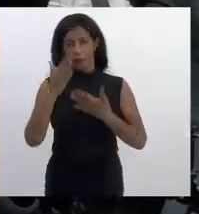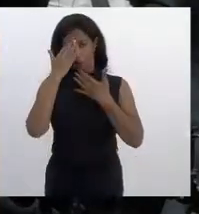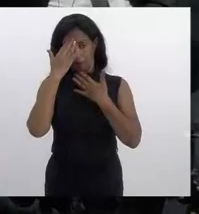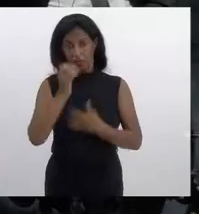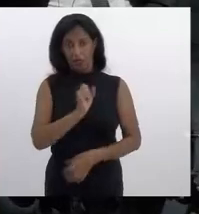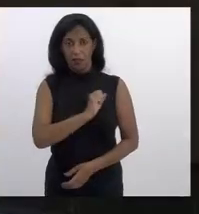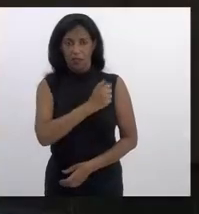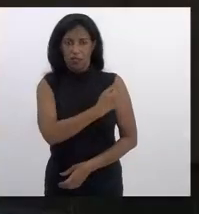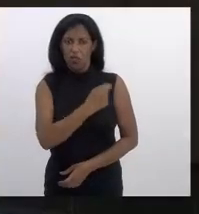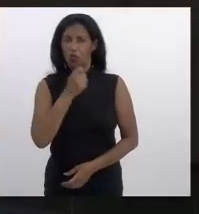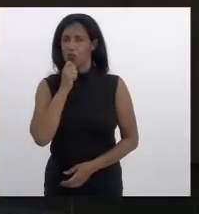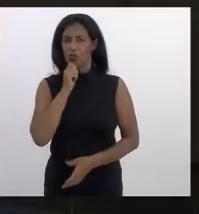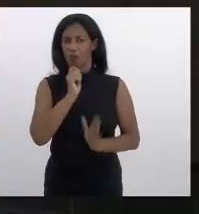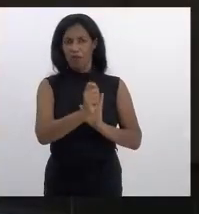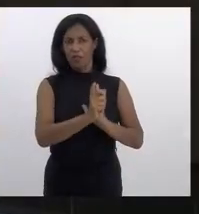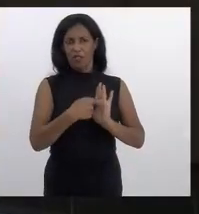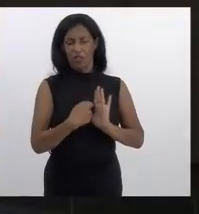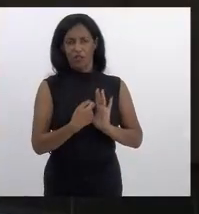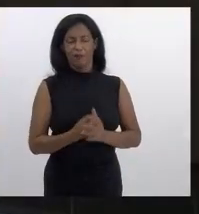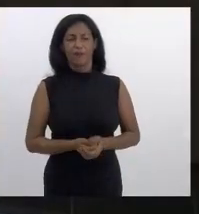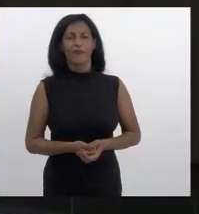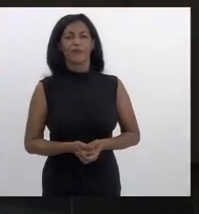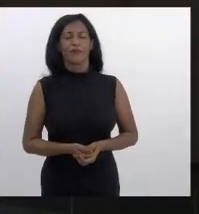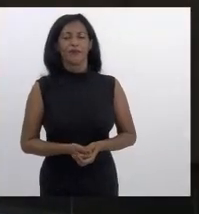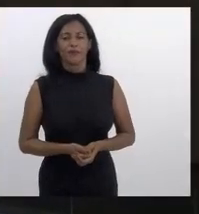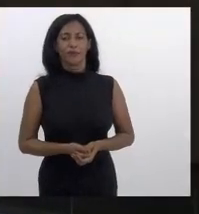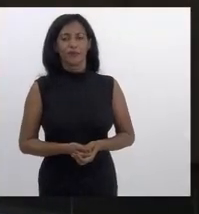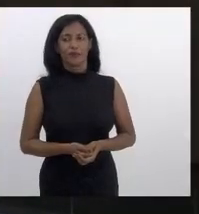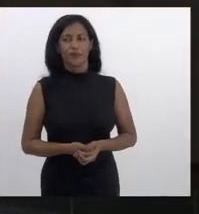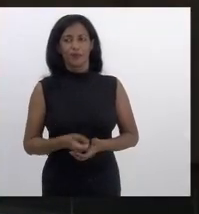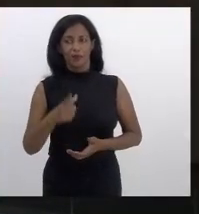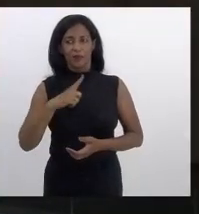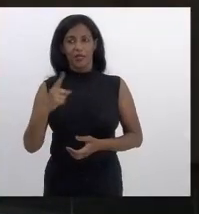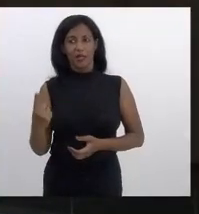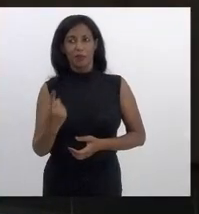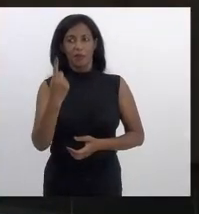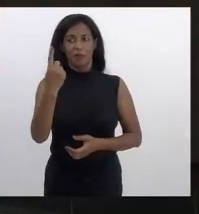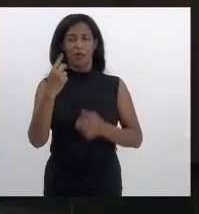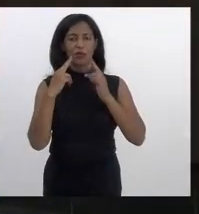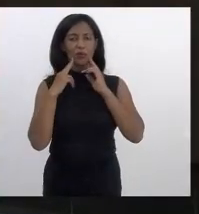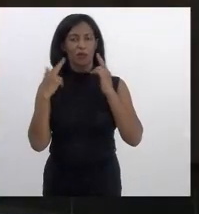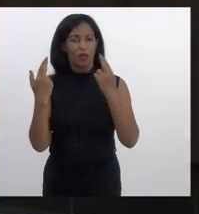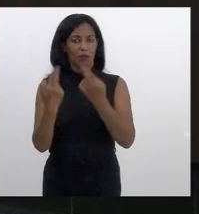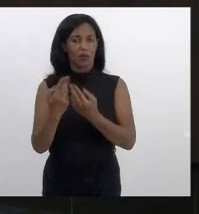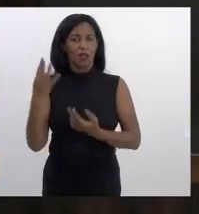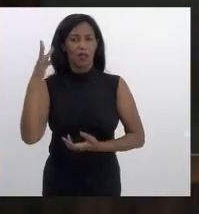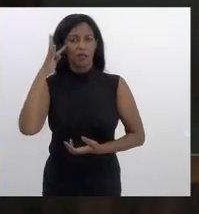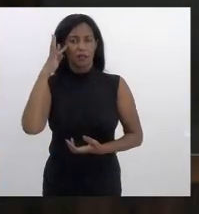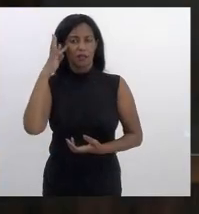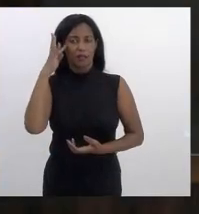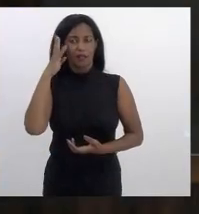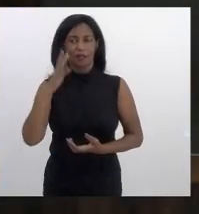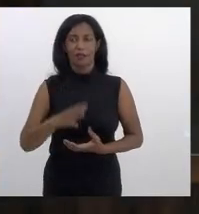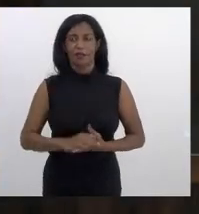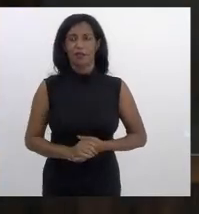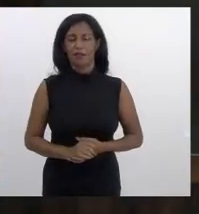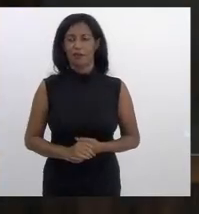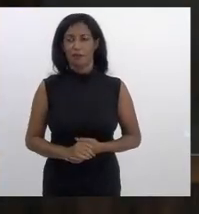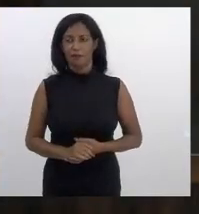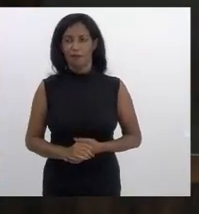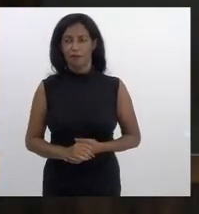nós não temos mais inscritos é o teremos mais uma audiência pública na quarta-feira segundo